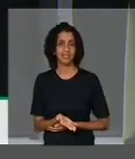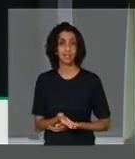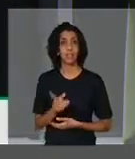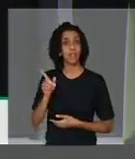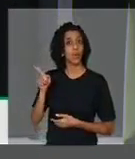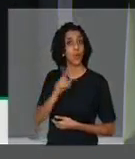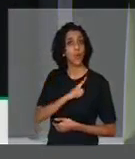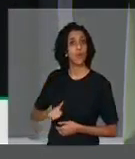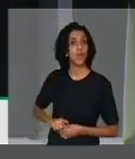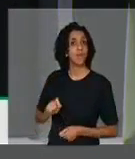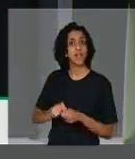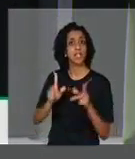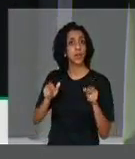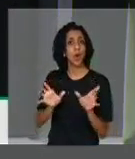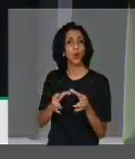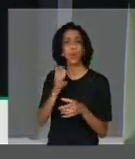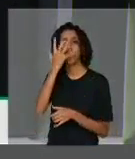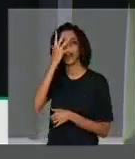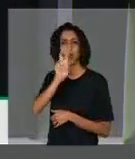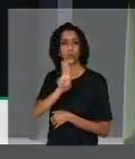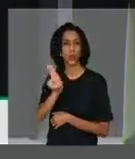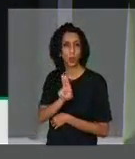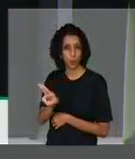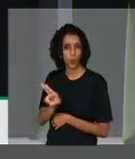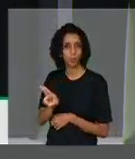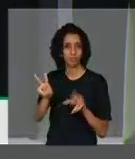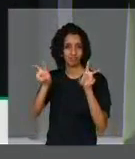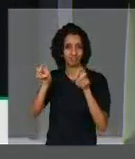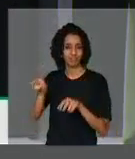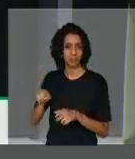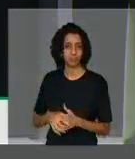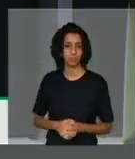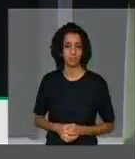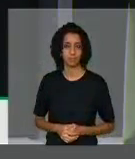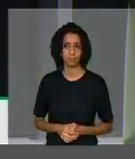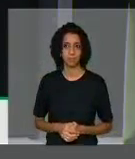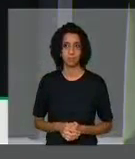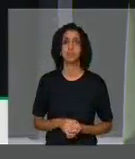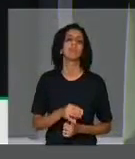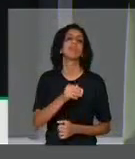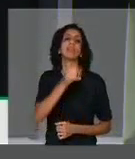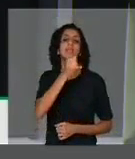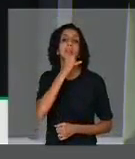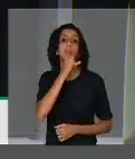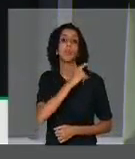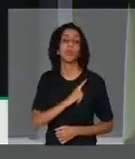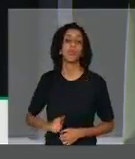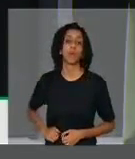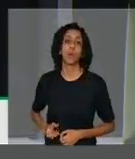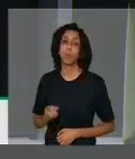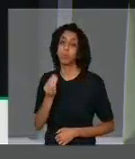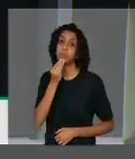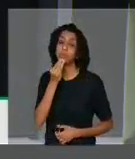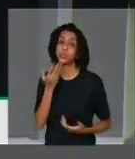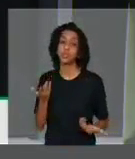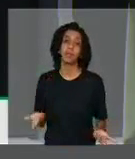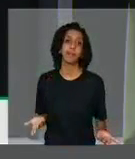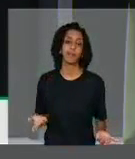governo, então, ele, ao invés de anunciar, por exemplo, um programa